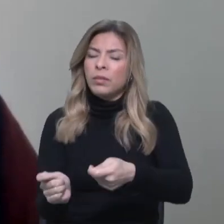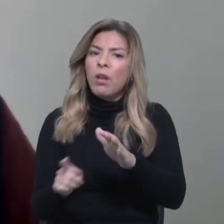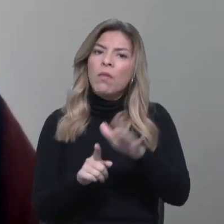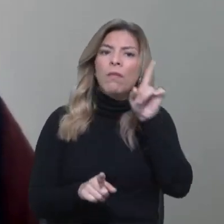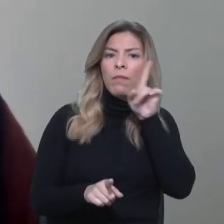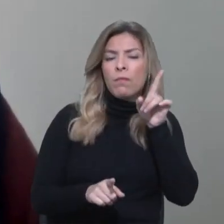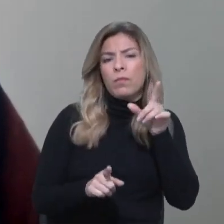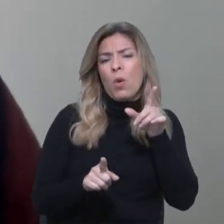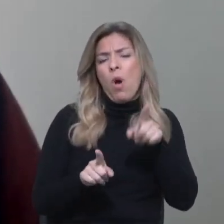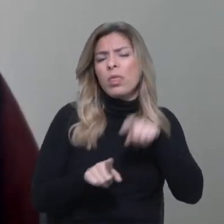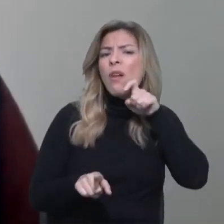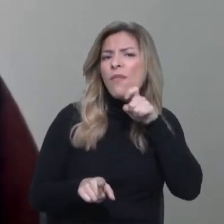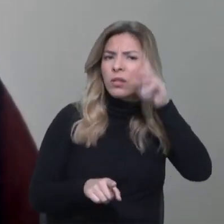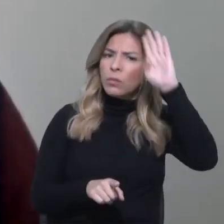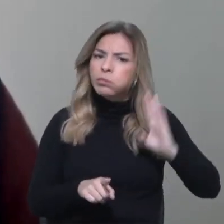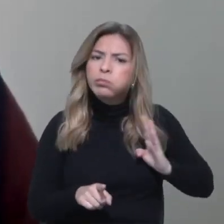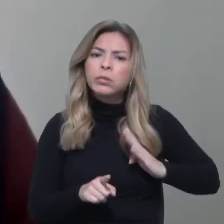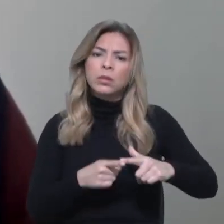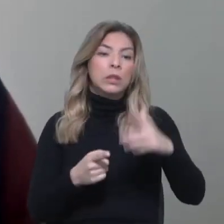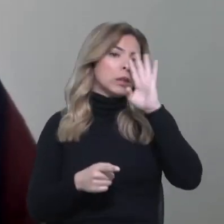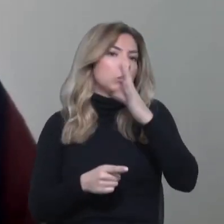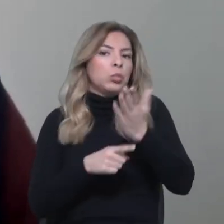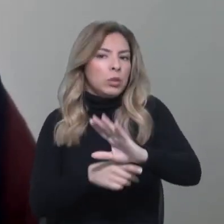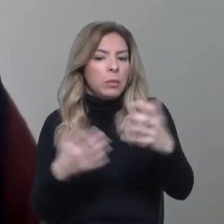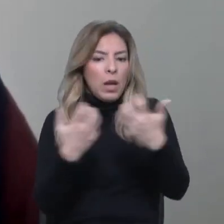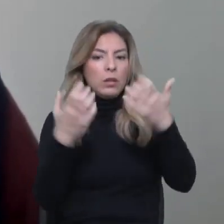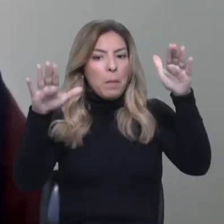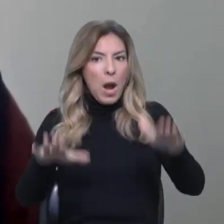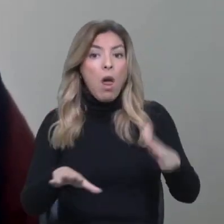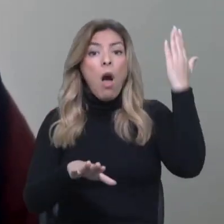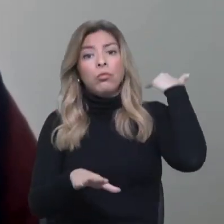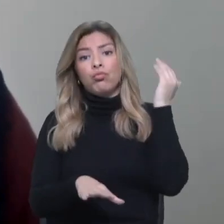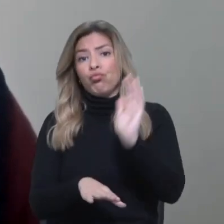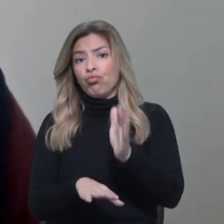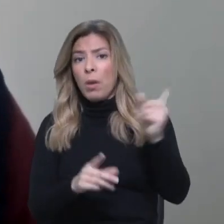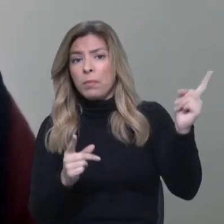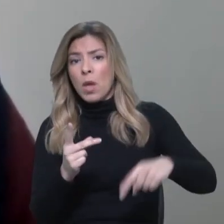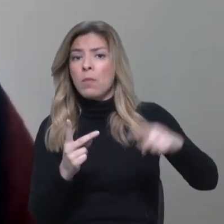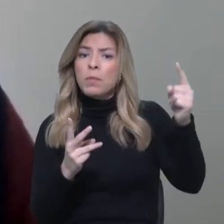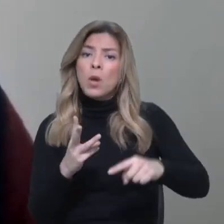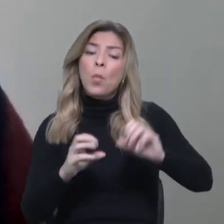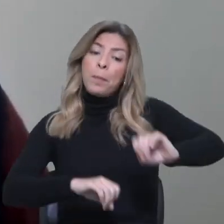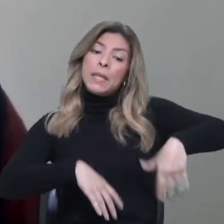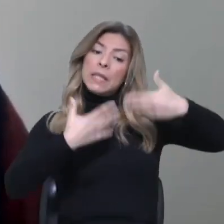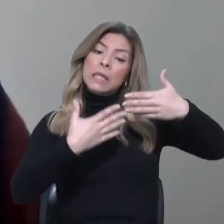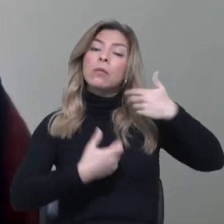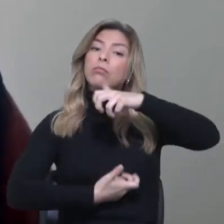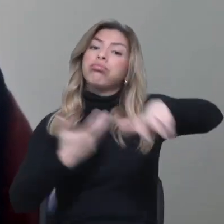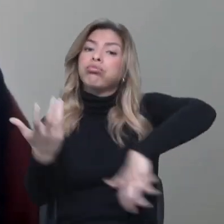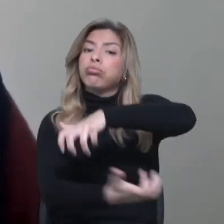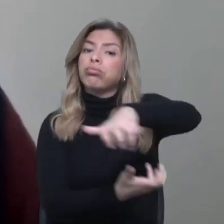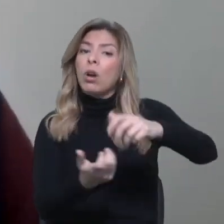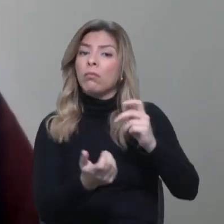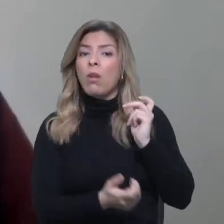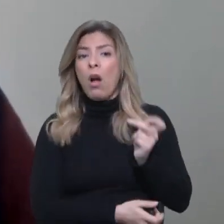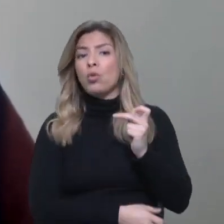há imensos. Por exemplo, um cessar-fogo. Já existiram vários cessar-fogos desde o início deste conflito, que já vai há 11